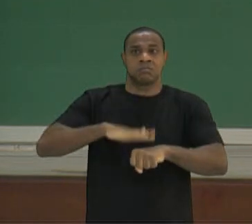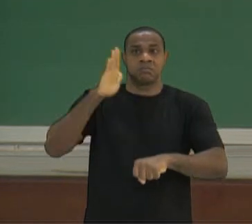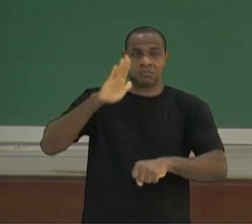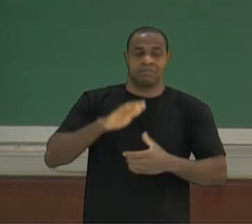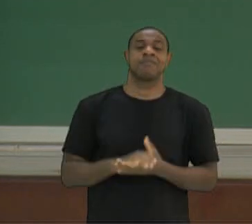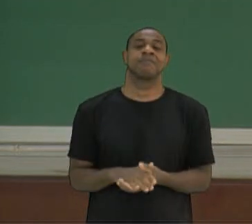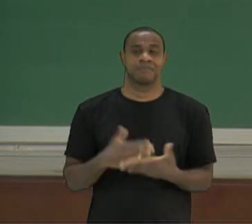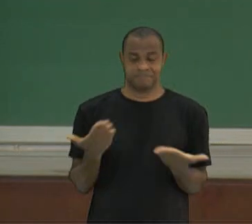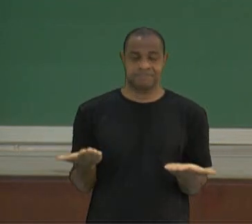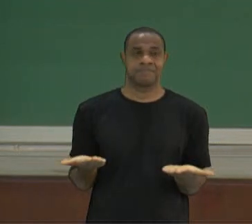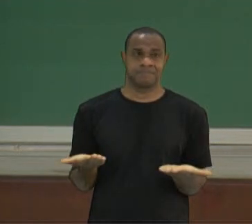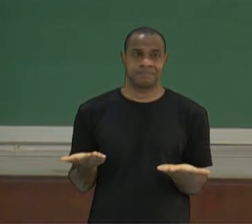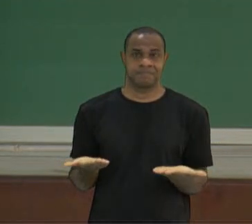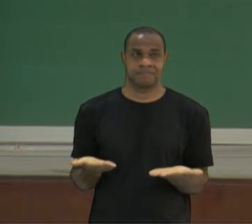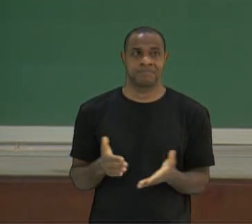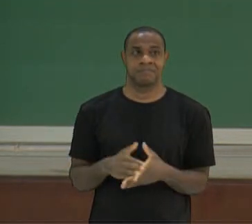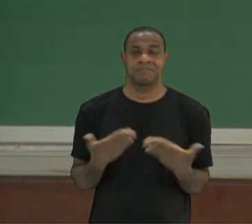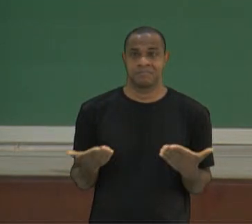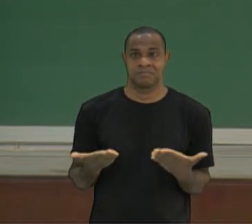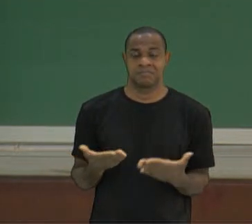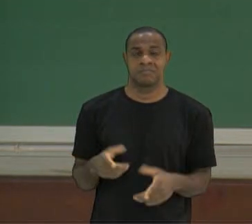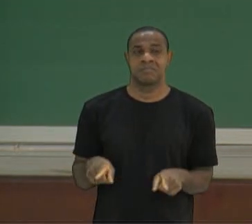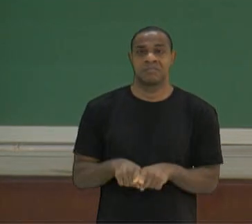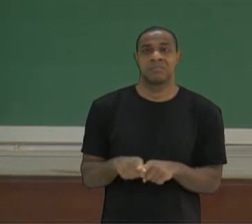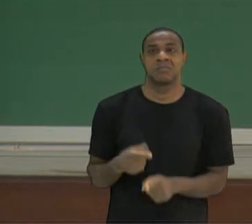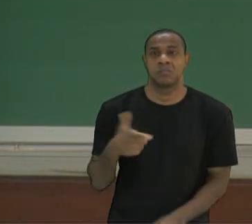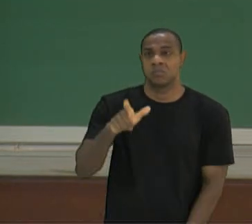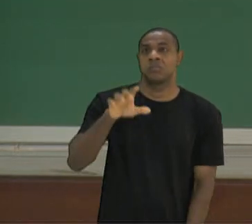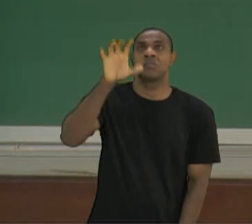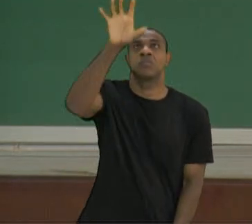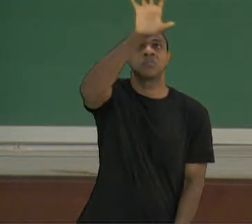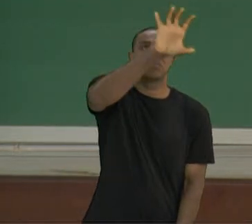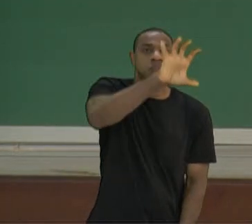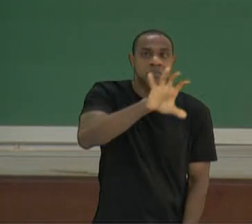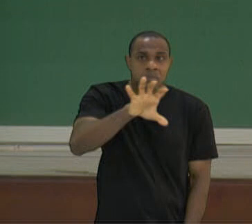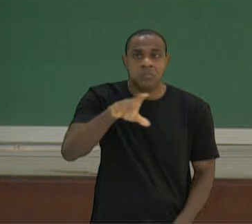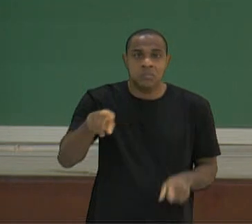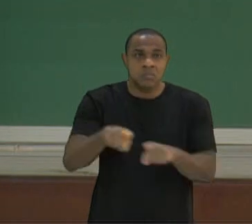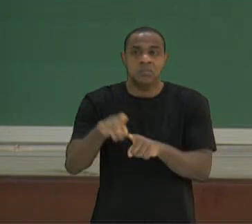sul. Então vejam que, assim como em outras regiões do Brasil, como no